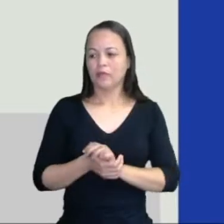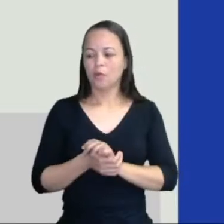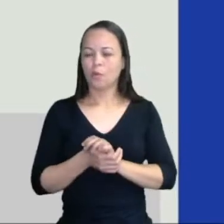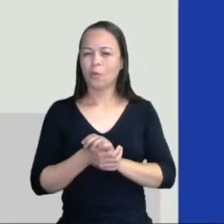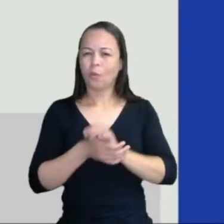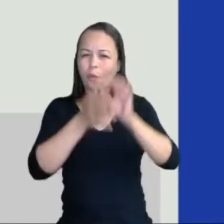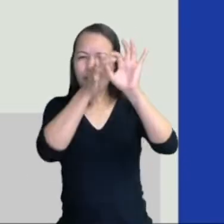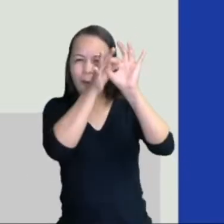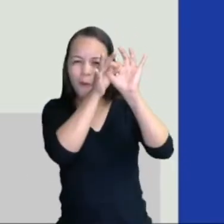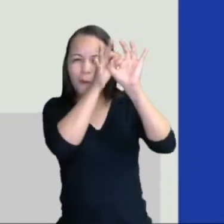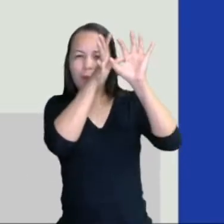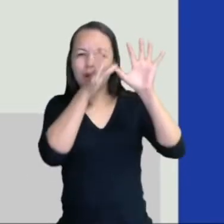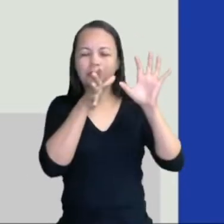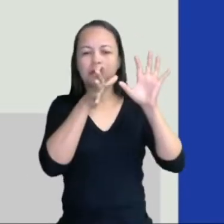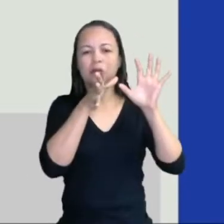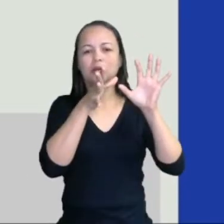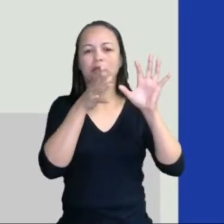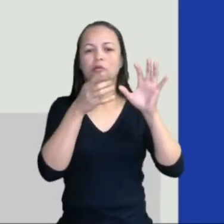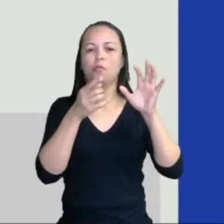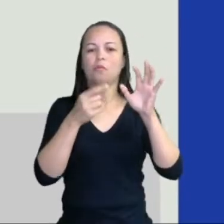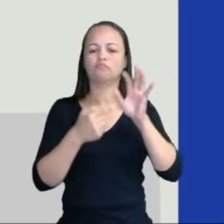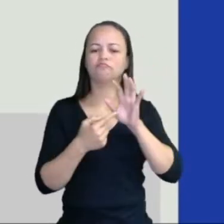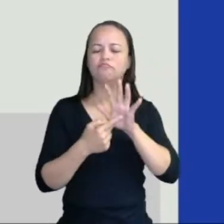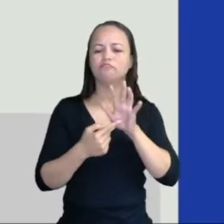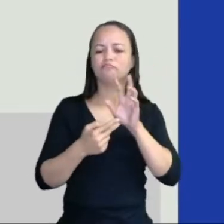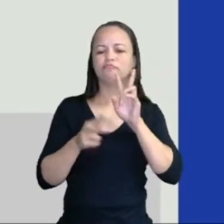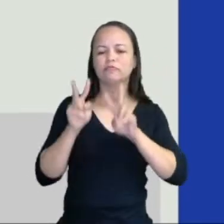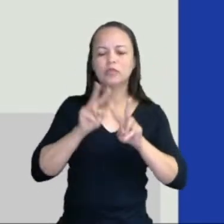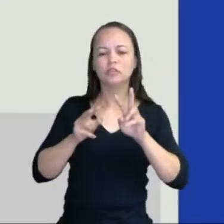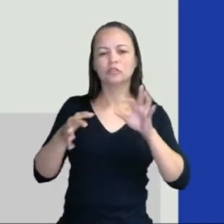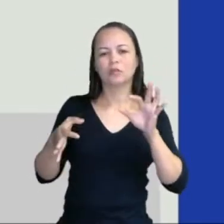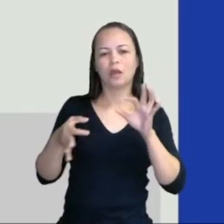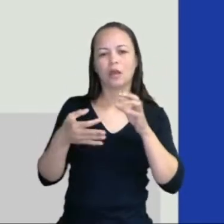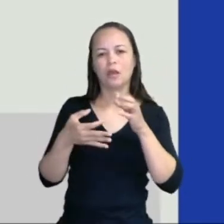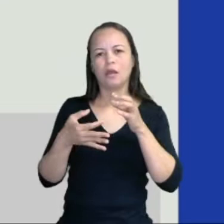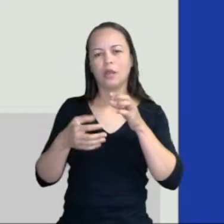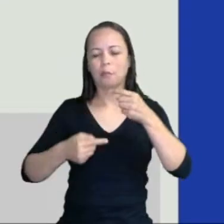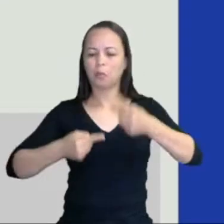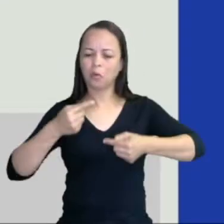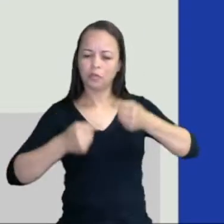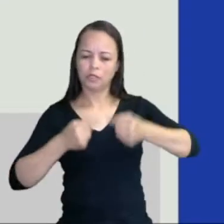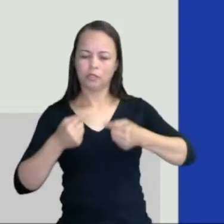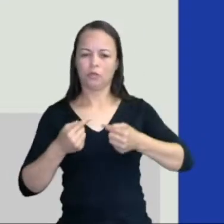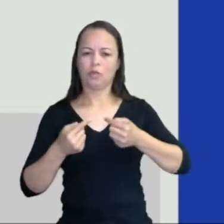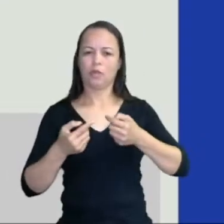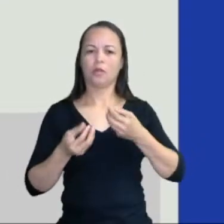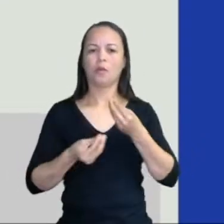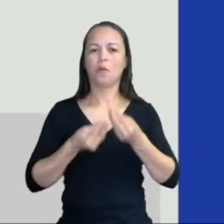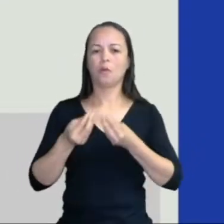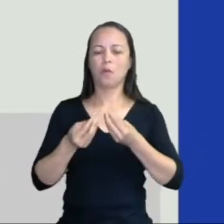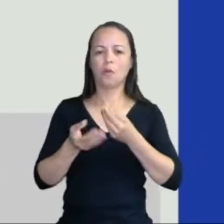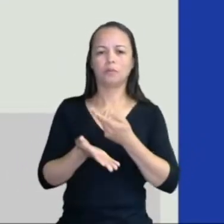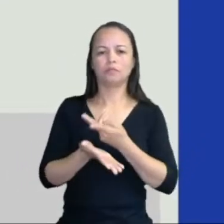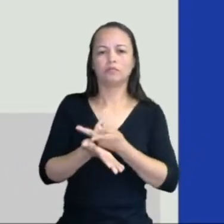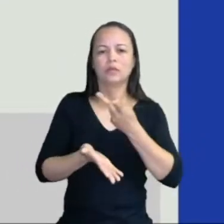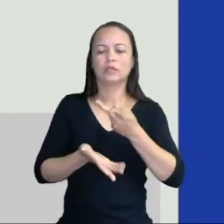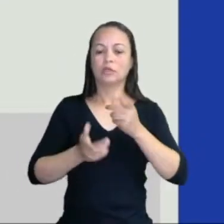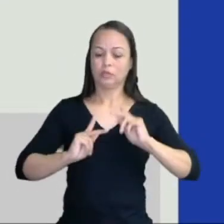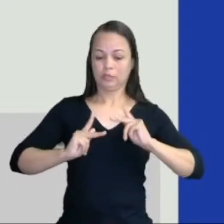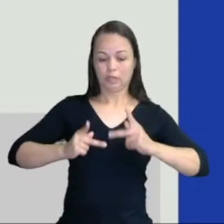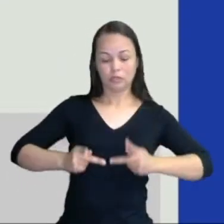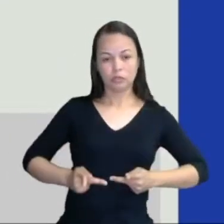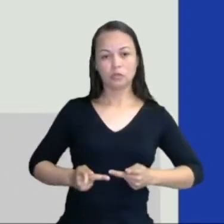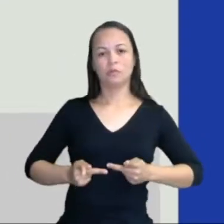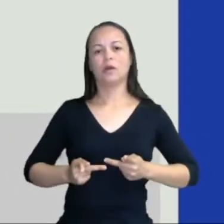vista político, é um movimento que passa a articular que os seres humanos,